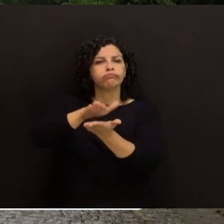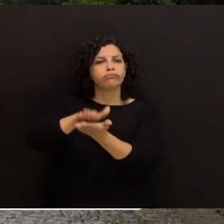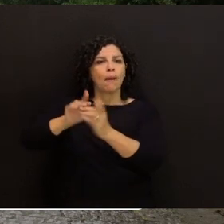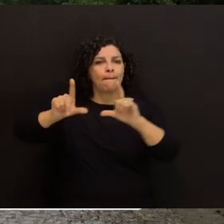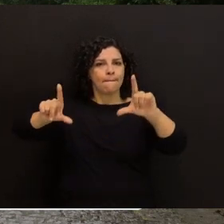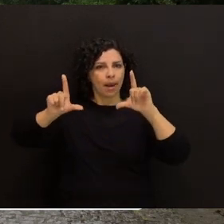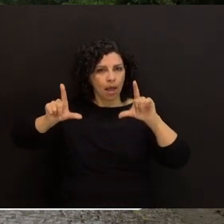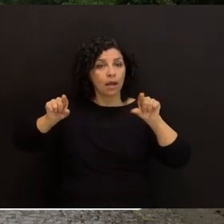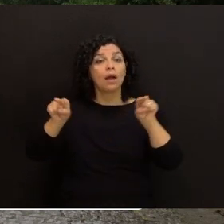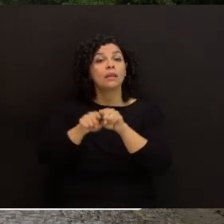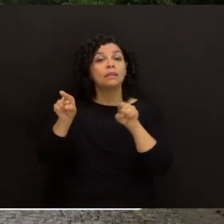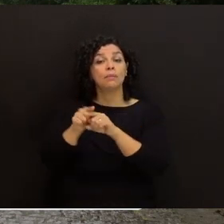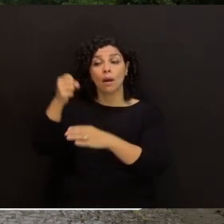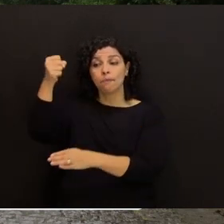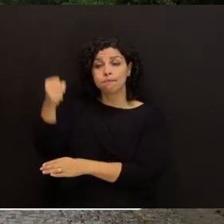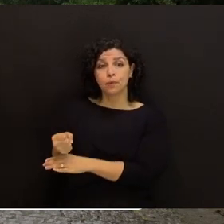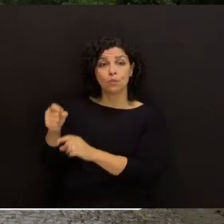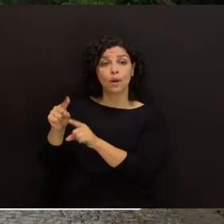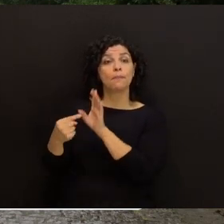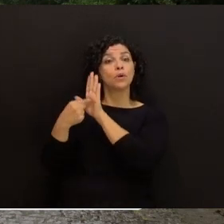e instalação